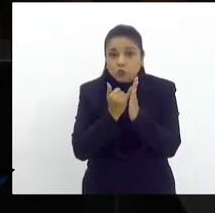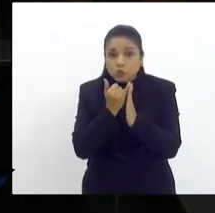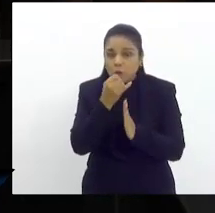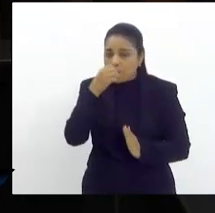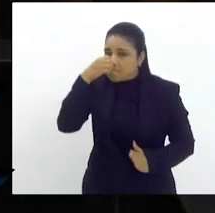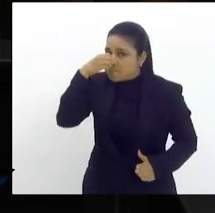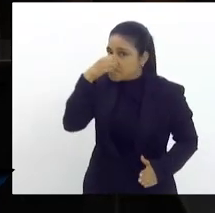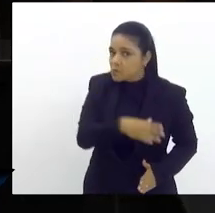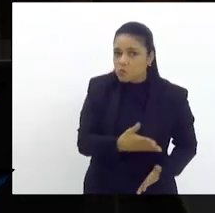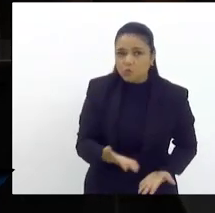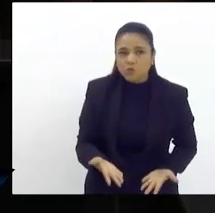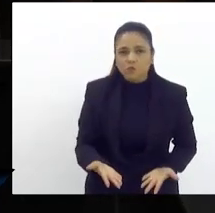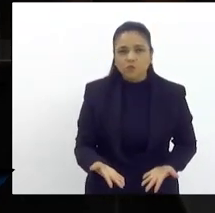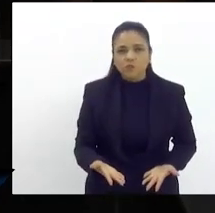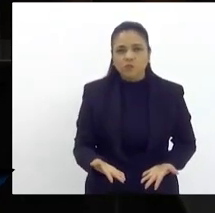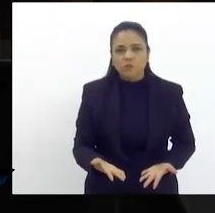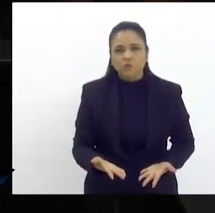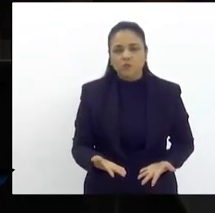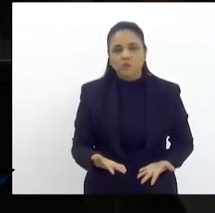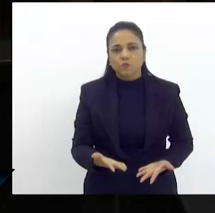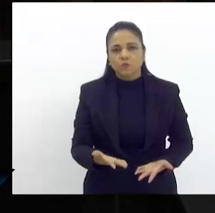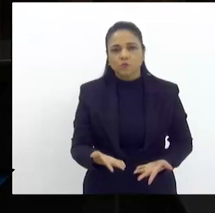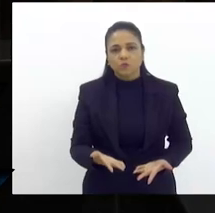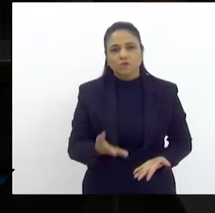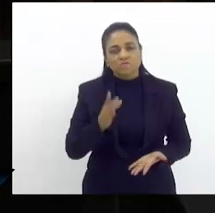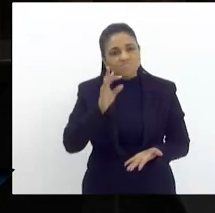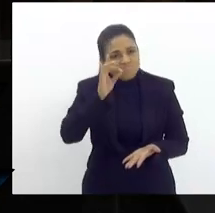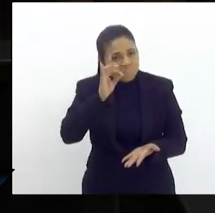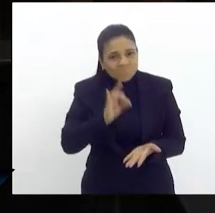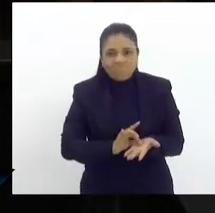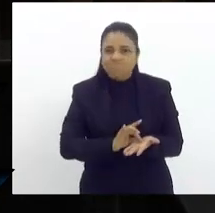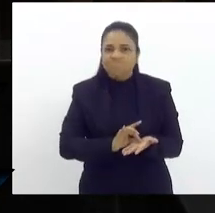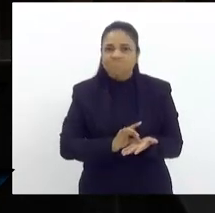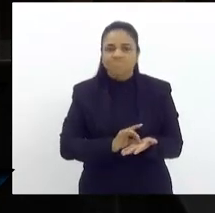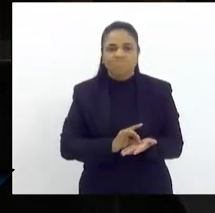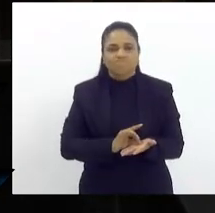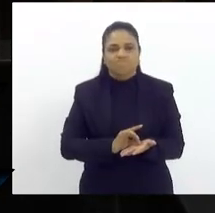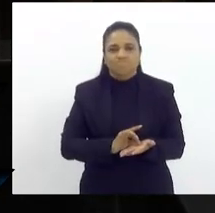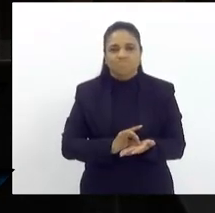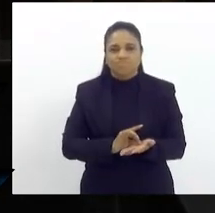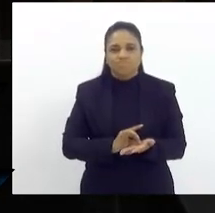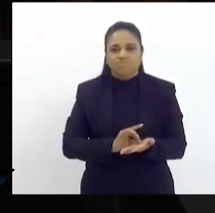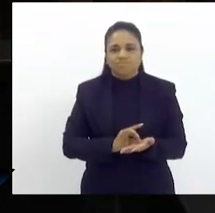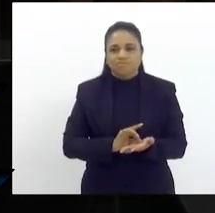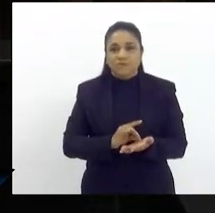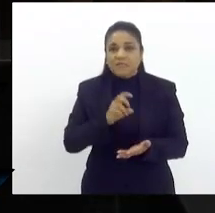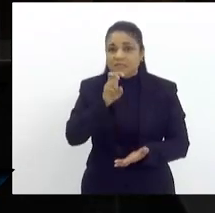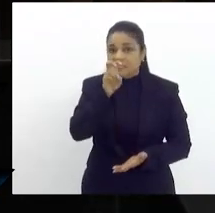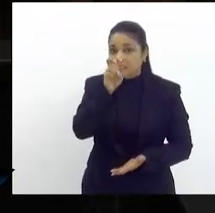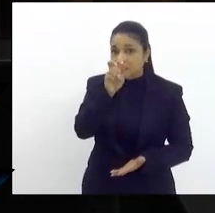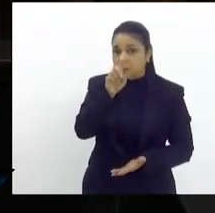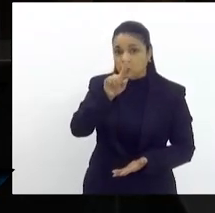extorcivos juros reais ponderados de